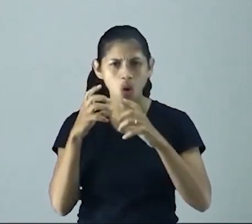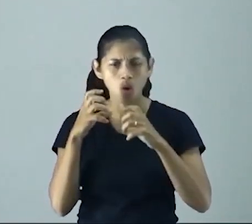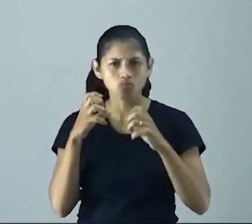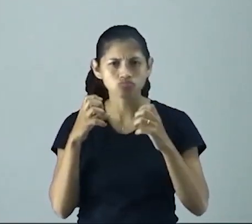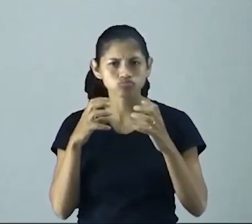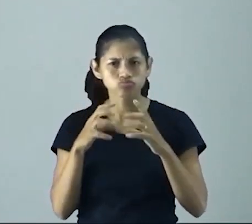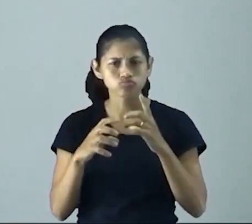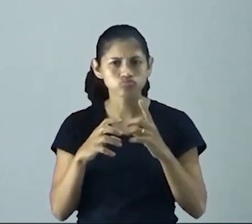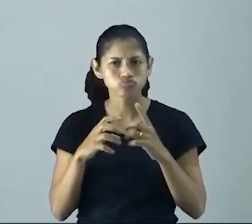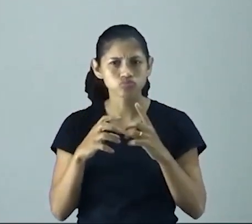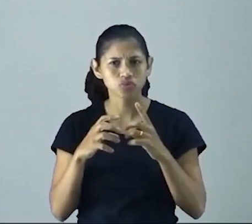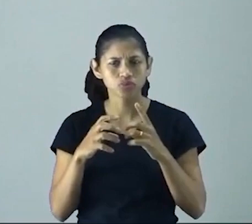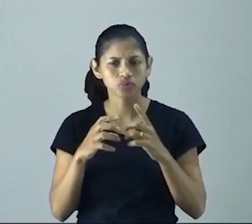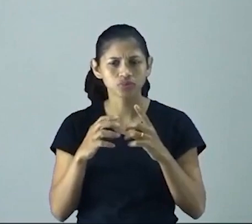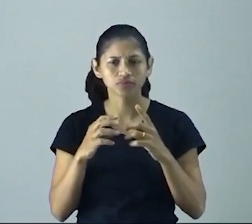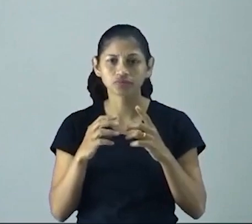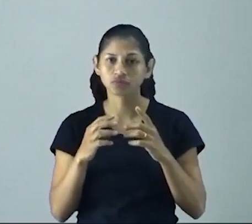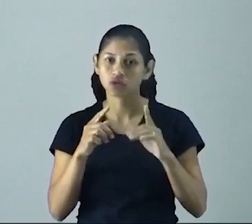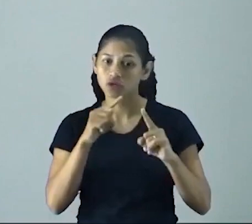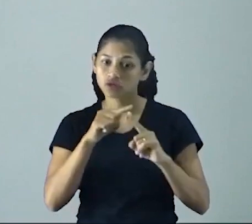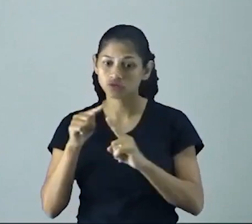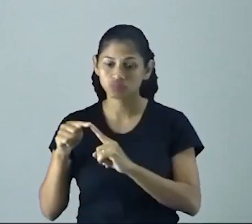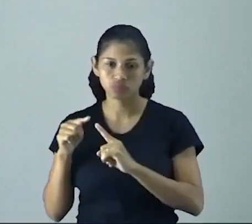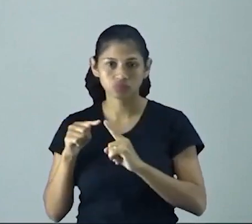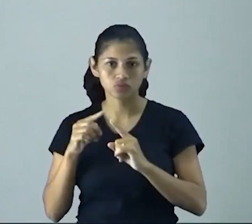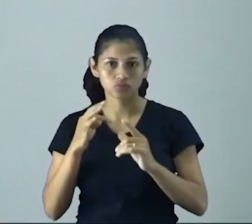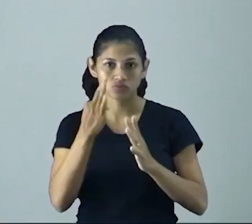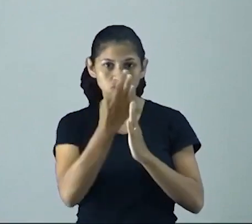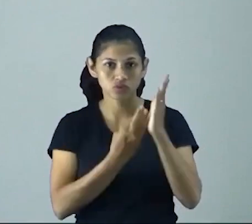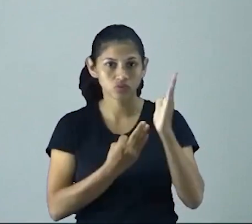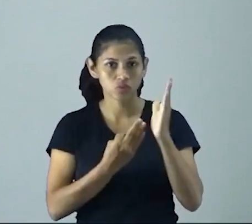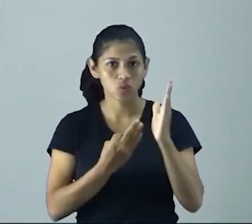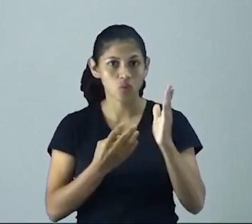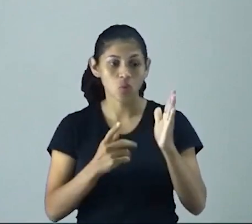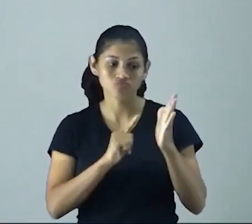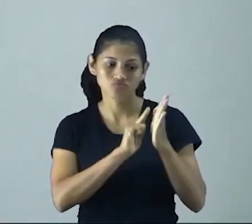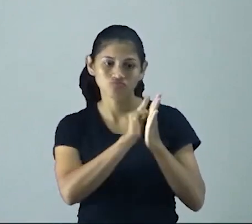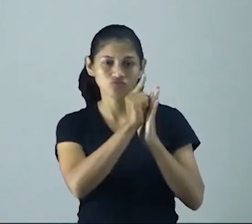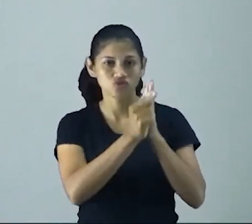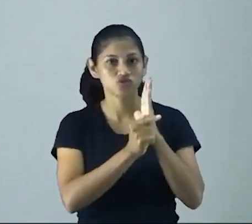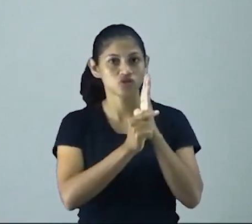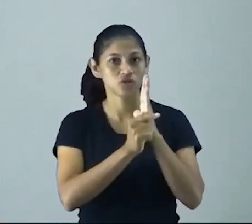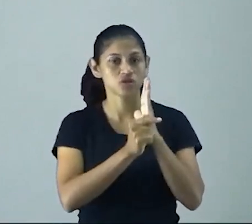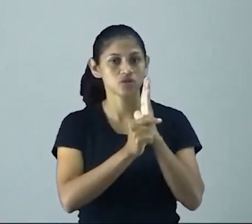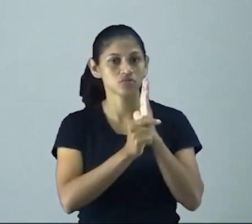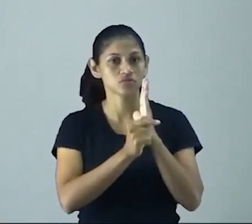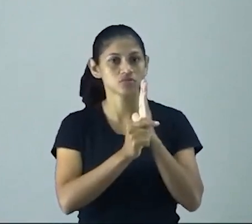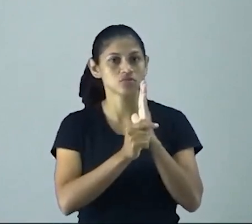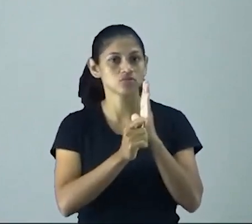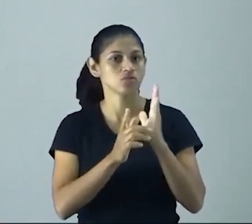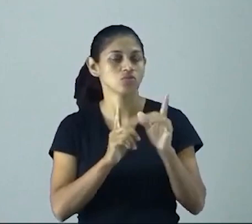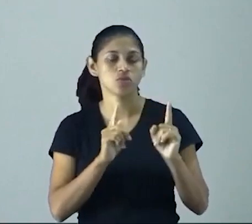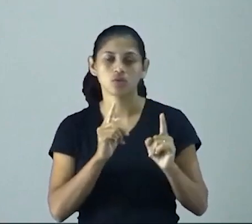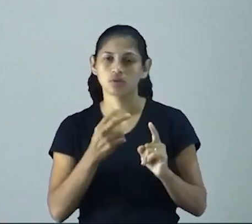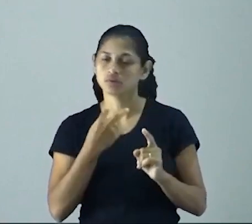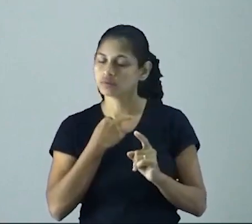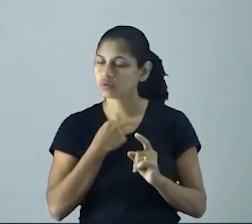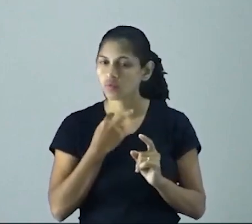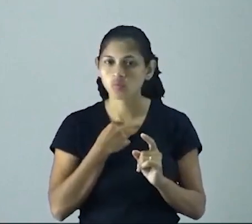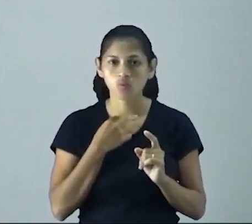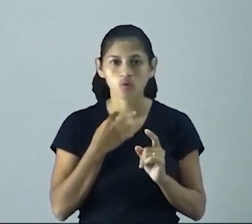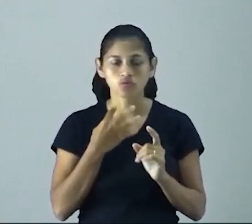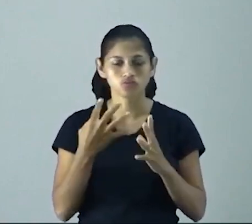com gênero do discurso, ou seja, com gênero textual, tá bom? gêneros textuais, eles